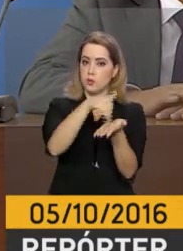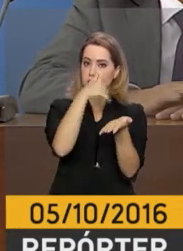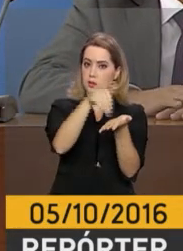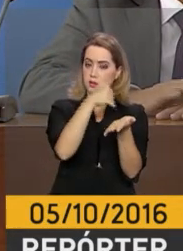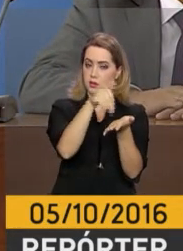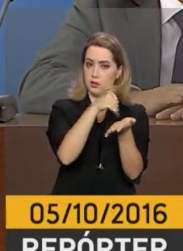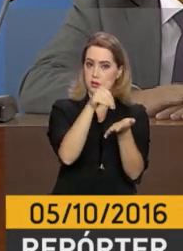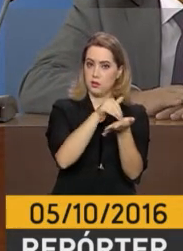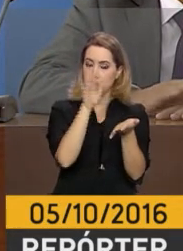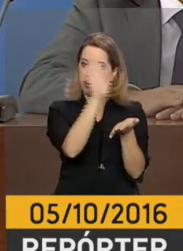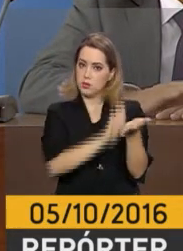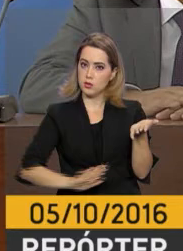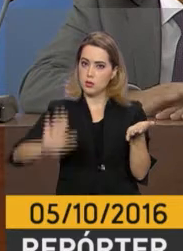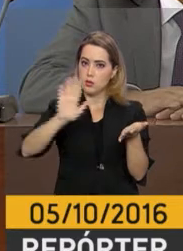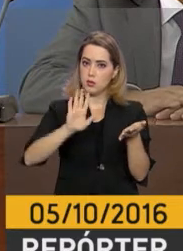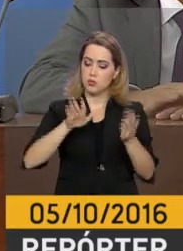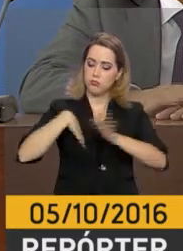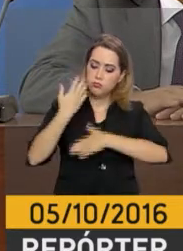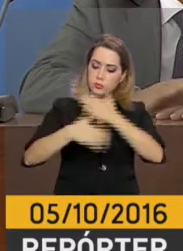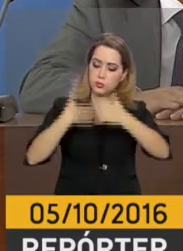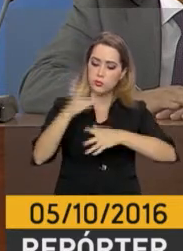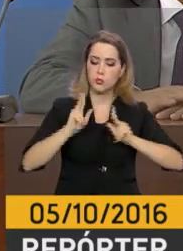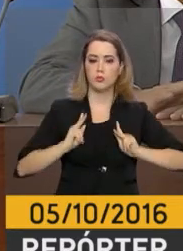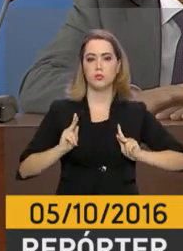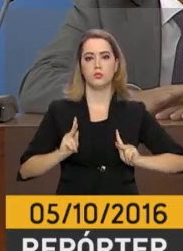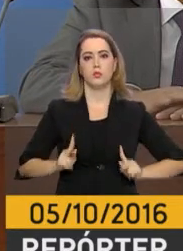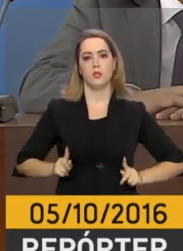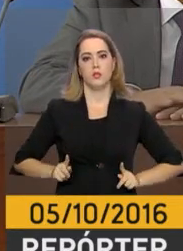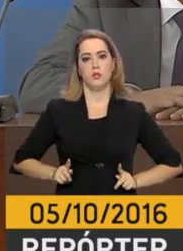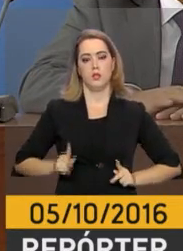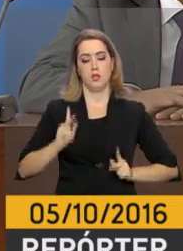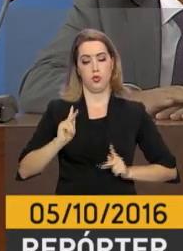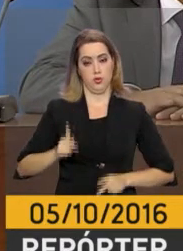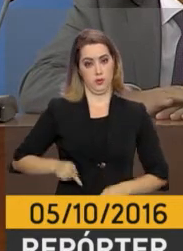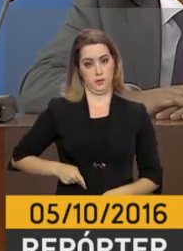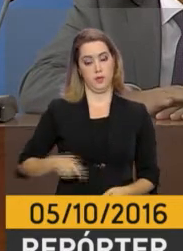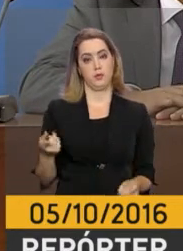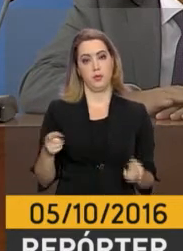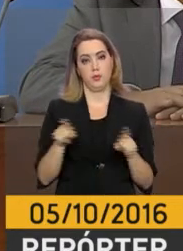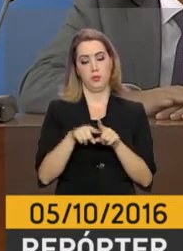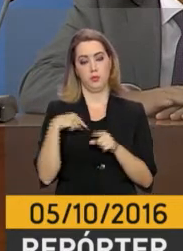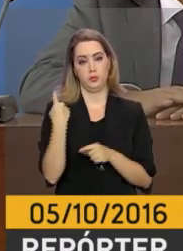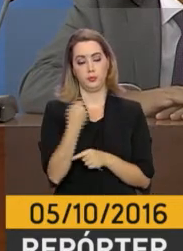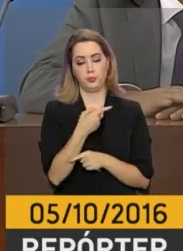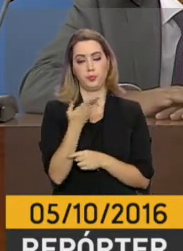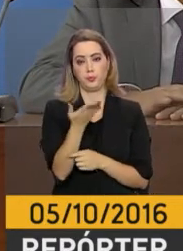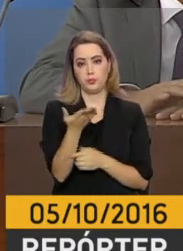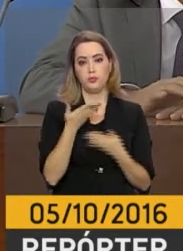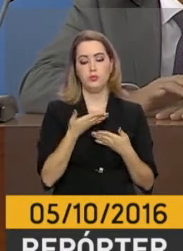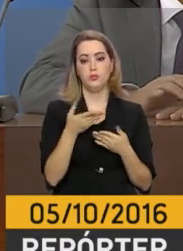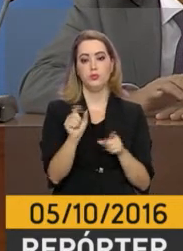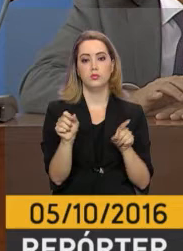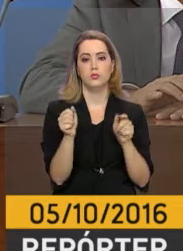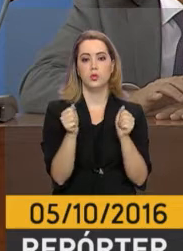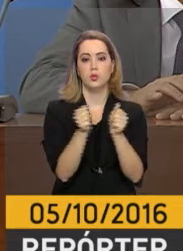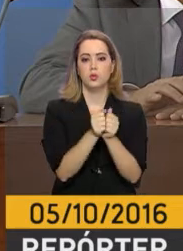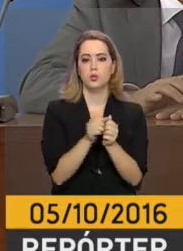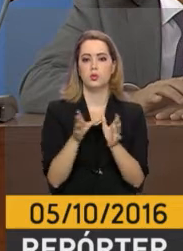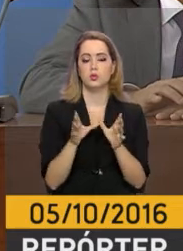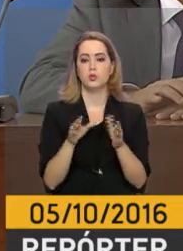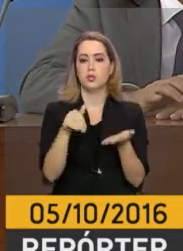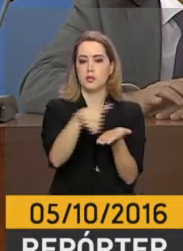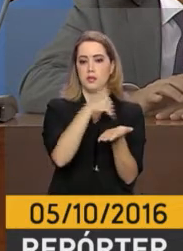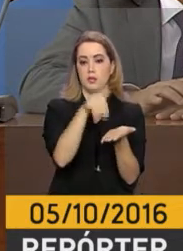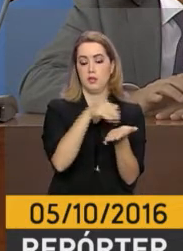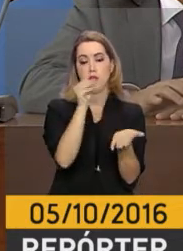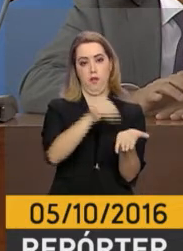humano que vai ser o responsável pelo acompanhamento do programa essa secretaria ainda não foi criada deve ser criada até a